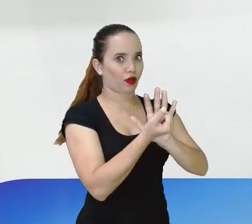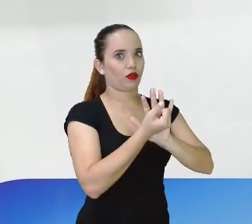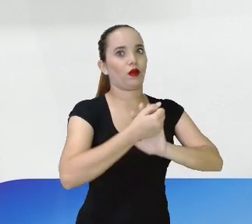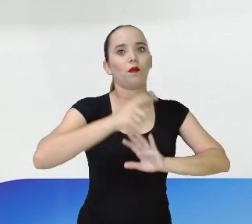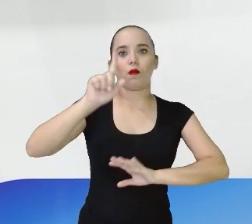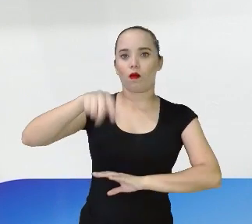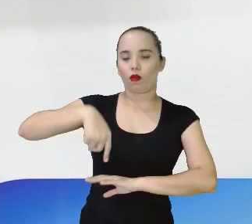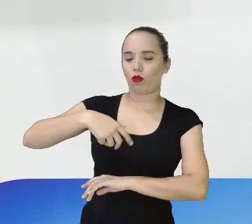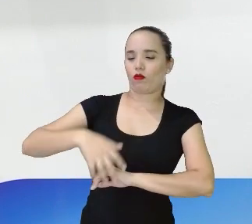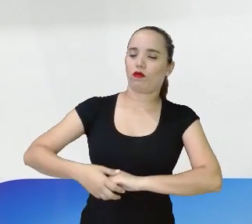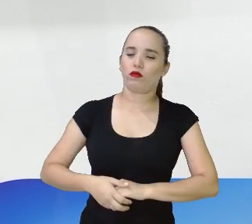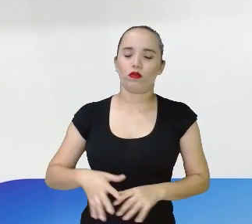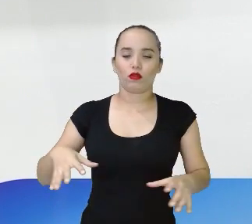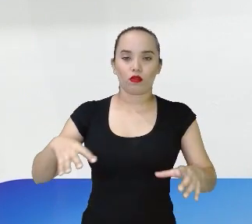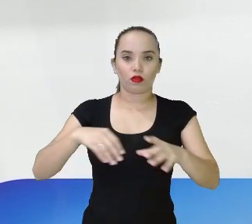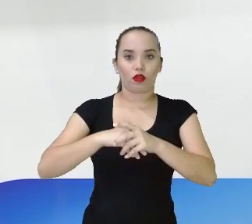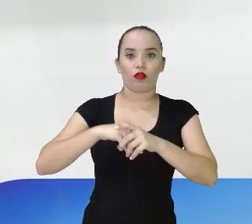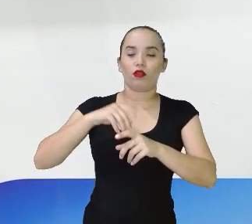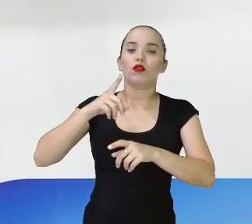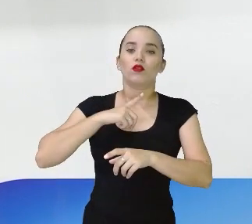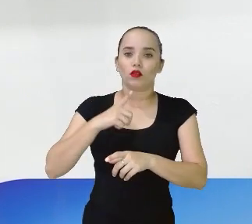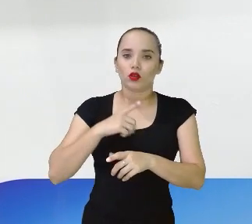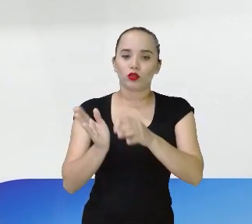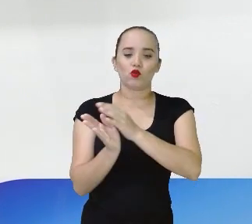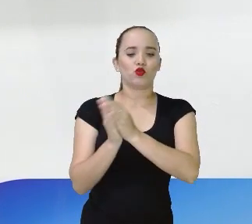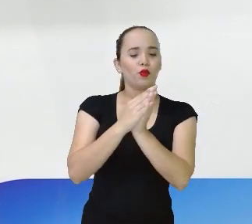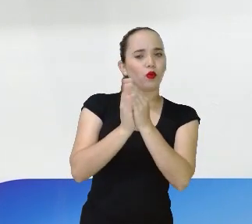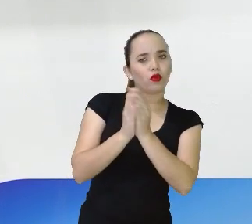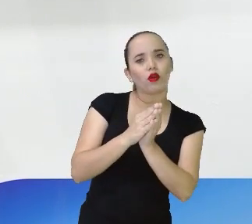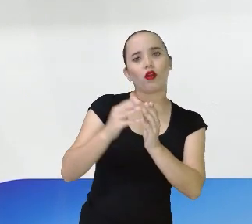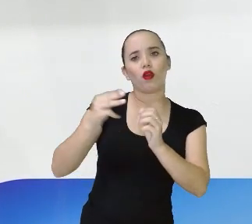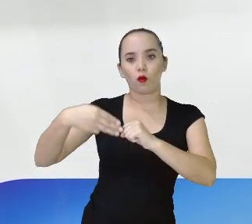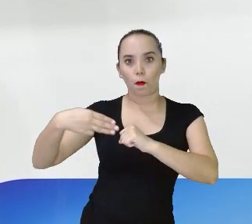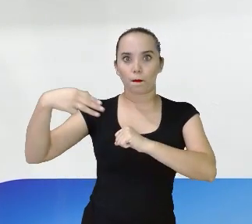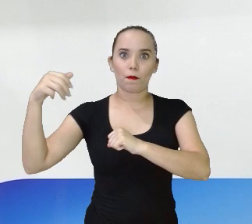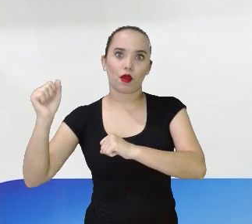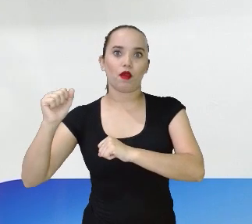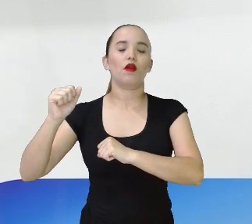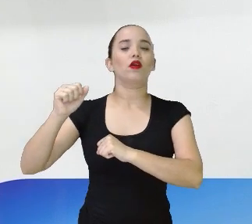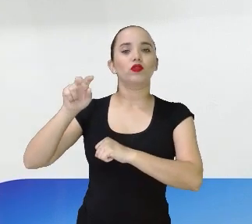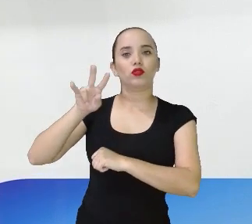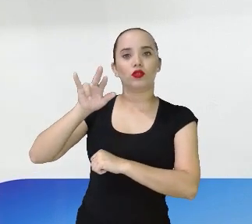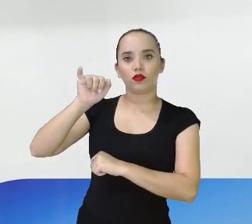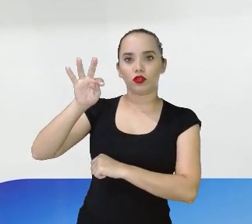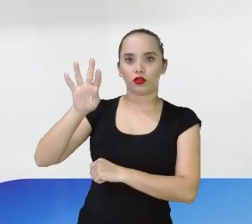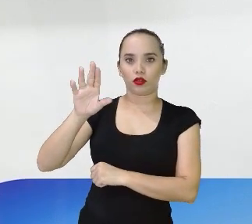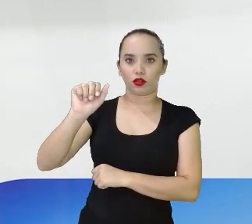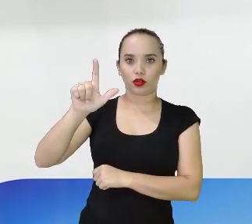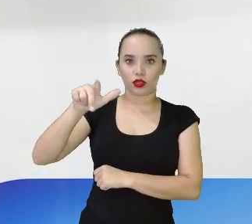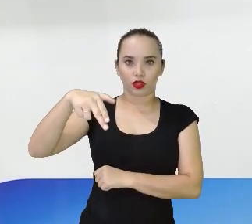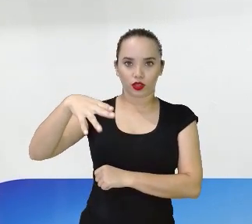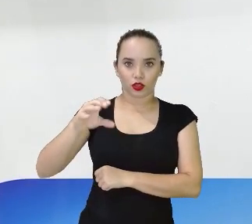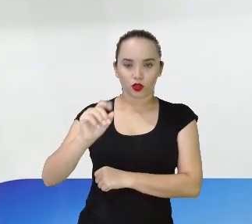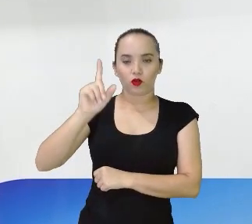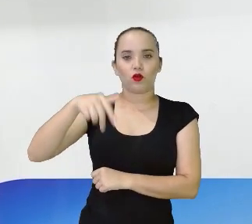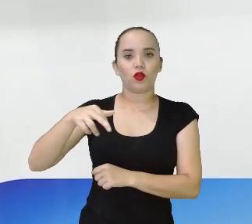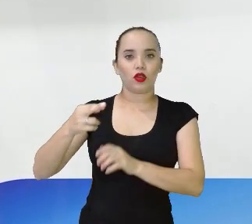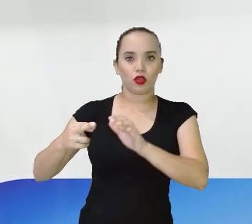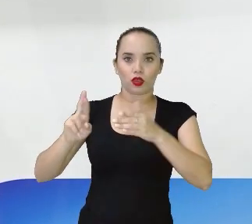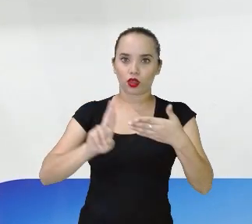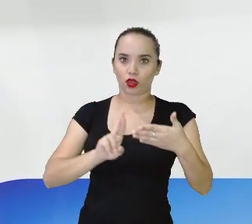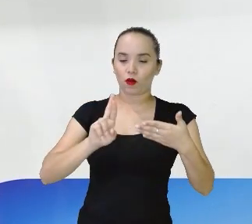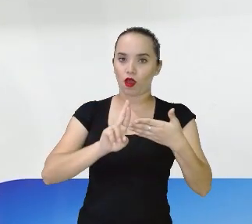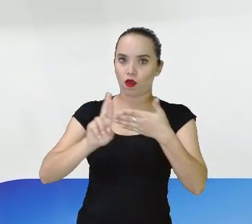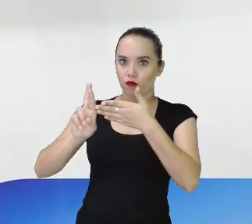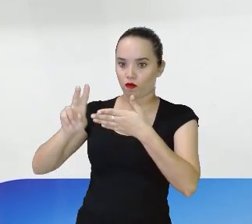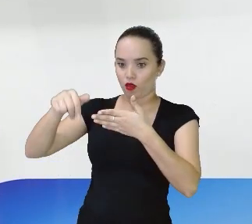sobre o mestre Vitalino e os bonecos do mestre Vitalino, que representam o artesanato pernambucano, falando